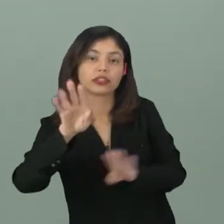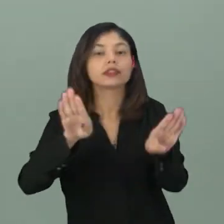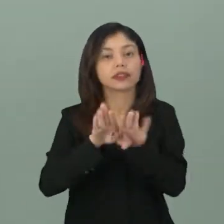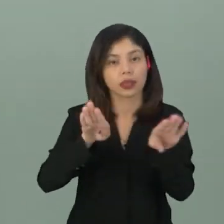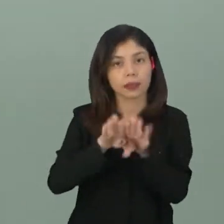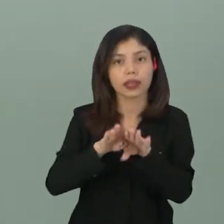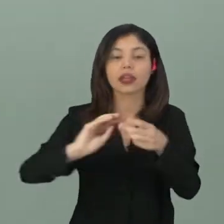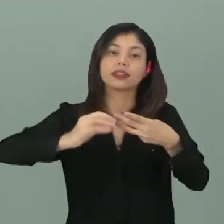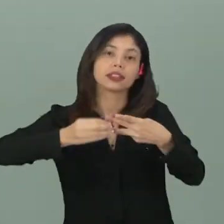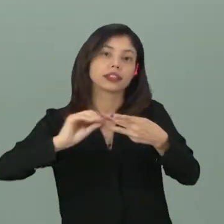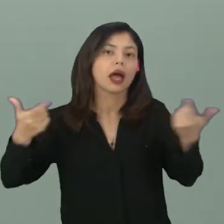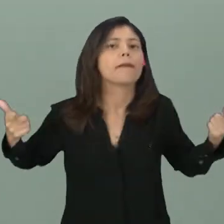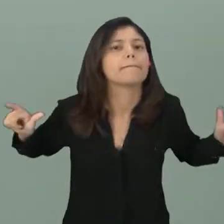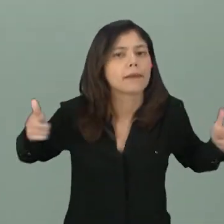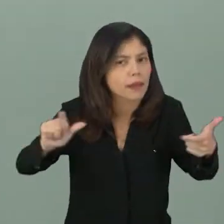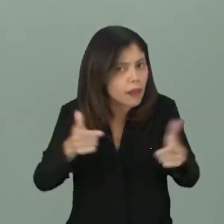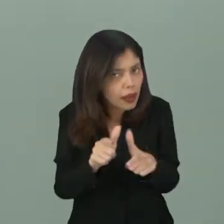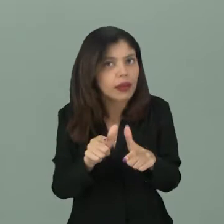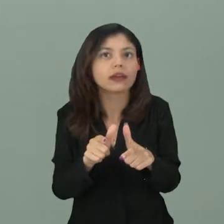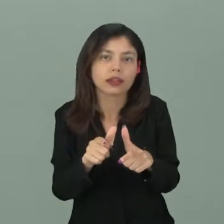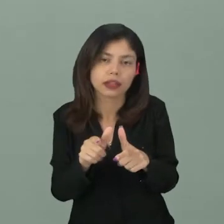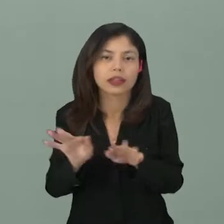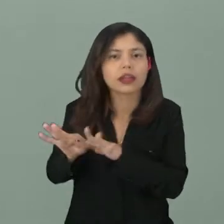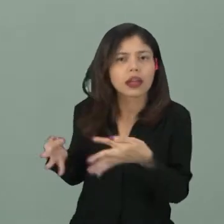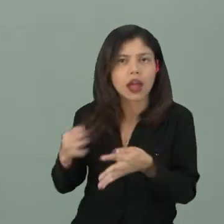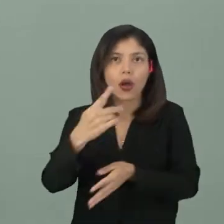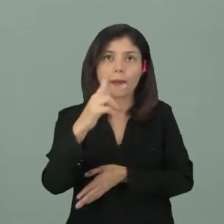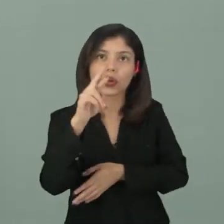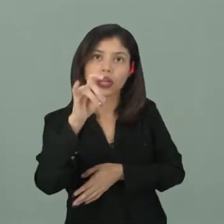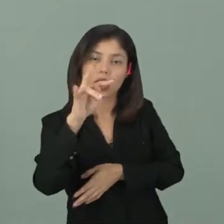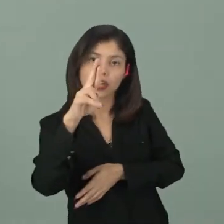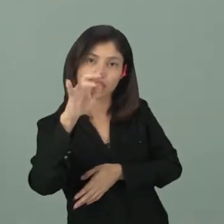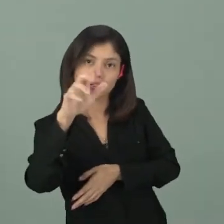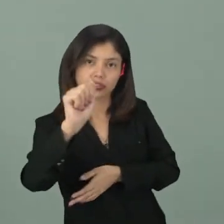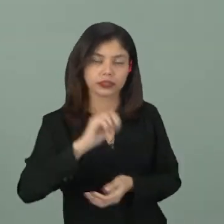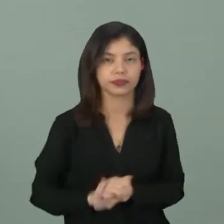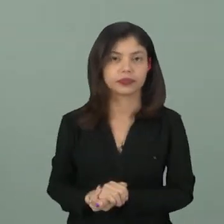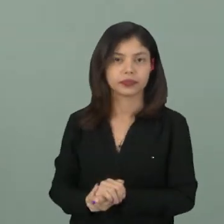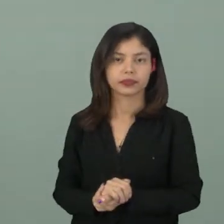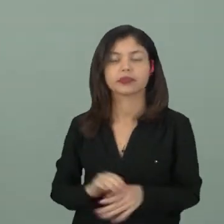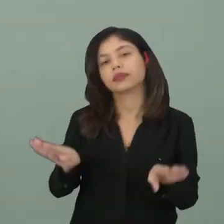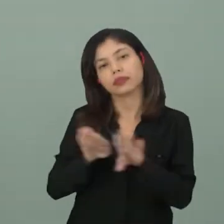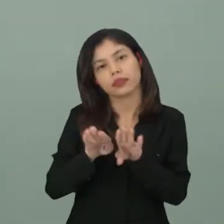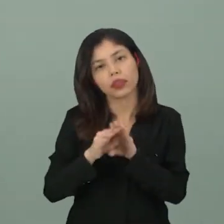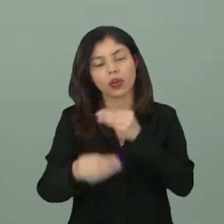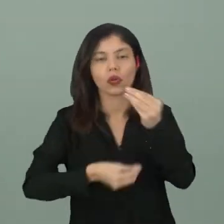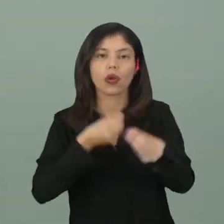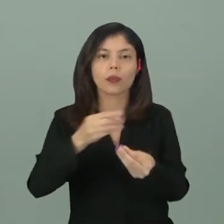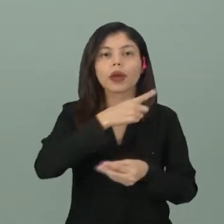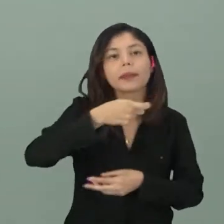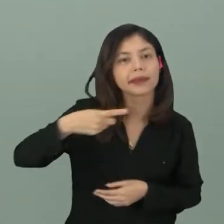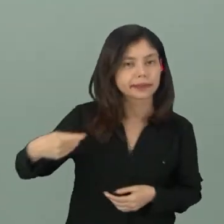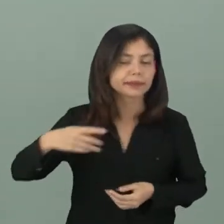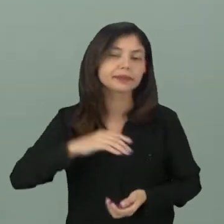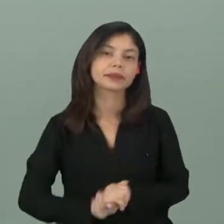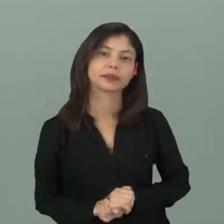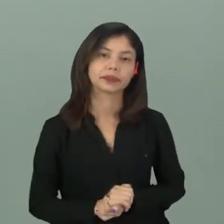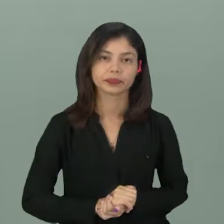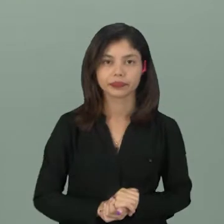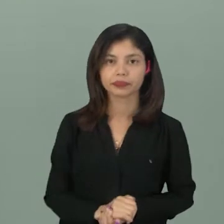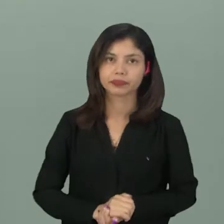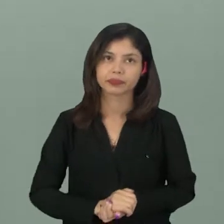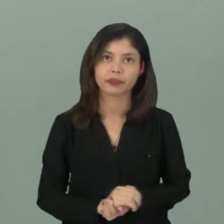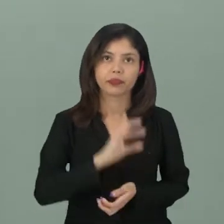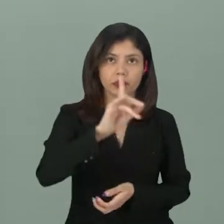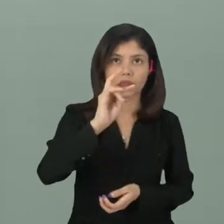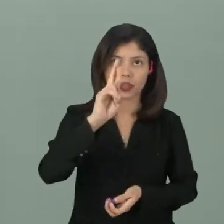em células menos evoluídas, como é o caso das células procariontes que nós encontramos nos seres como as bactérias. E aí o